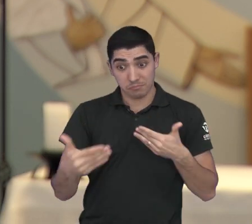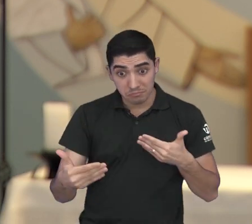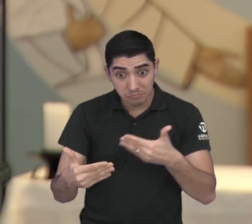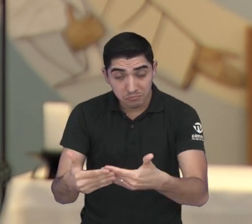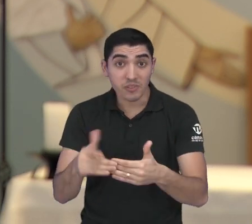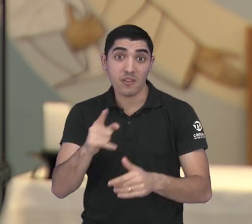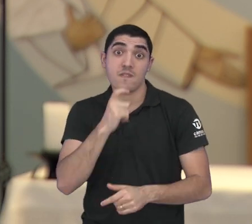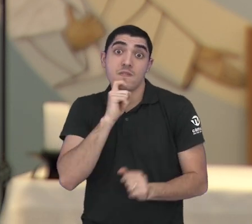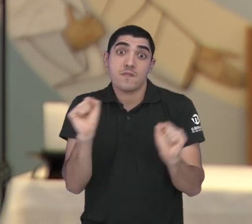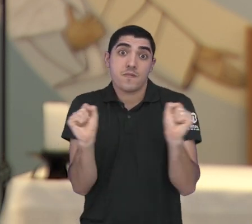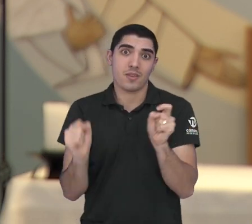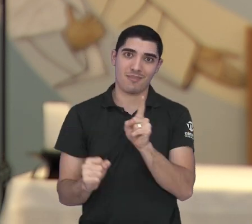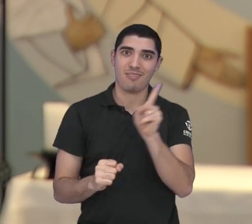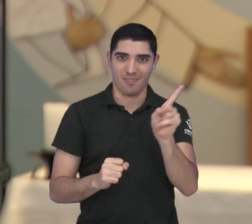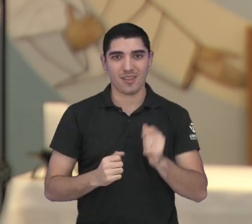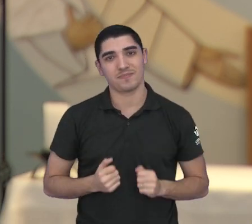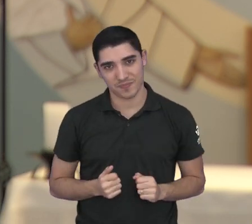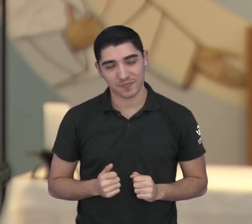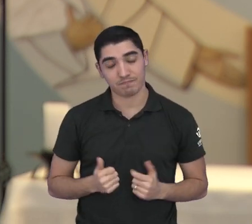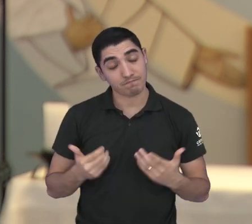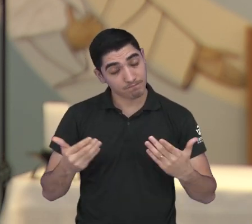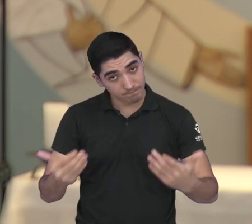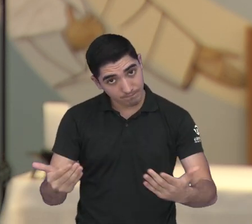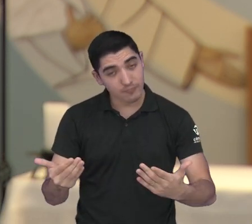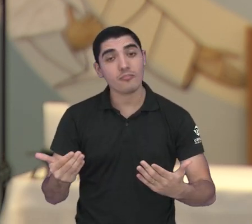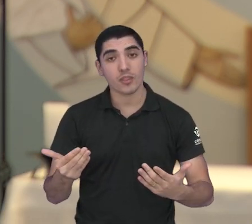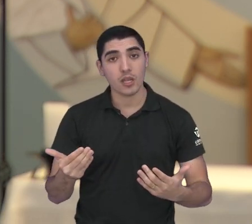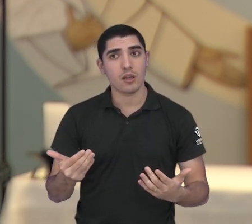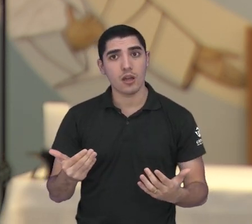de cobertores, porque agora está chegando frio lá para eles também.